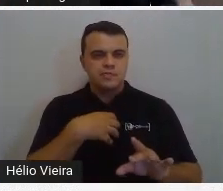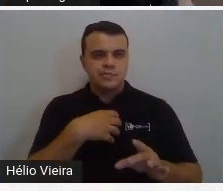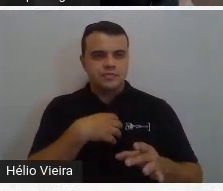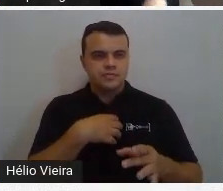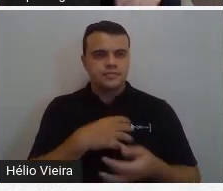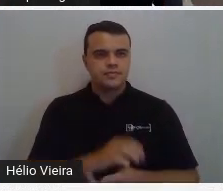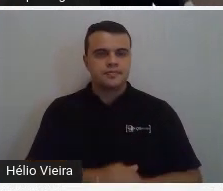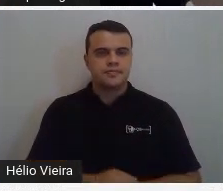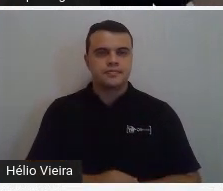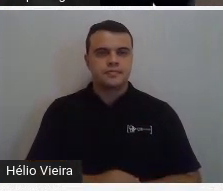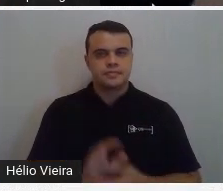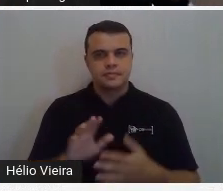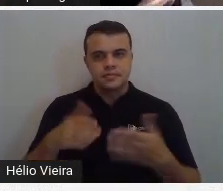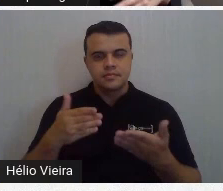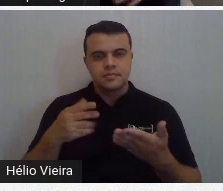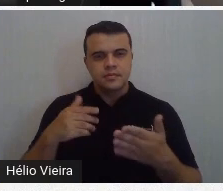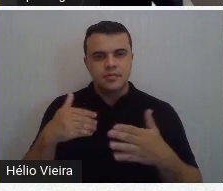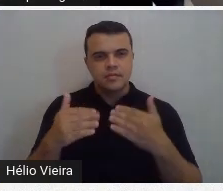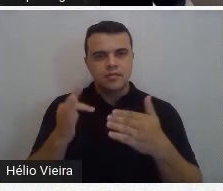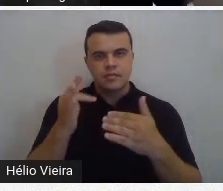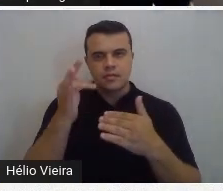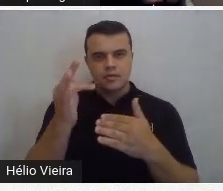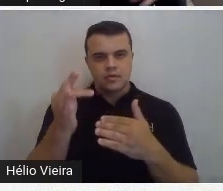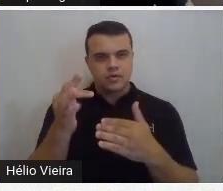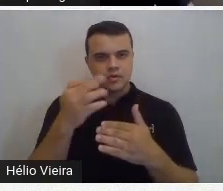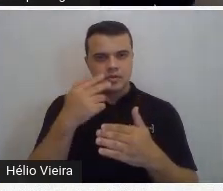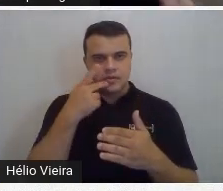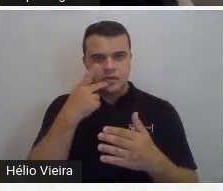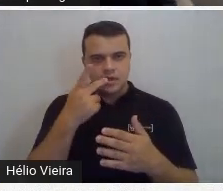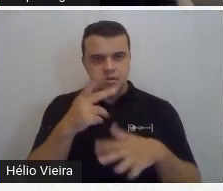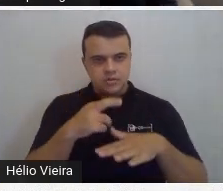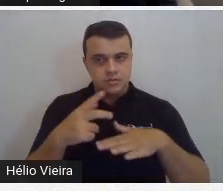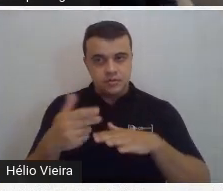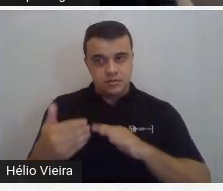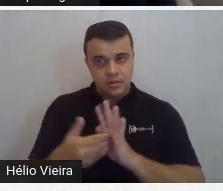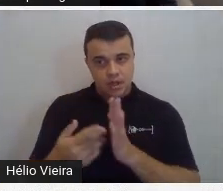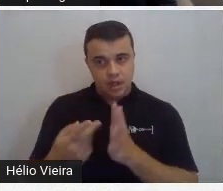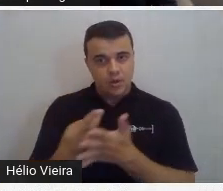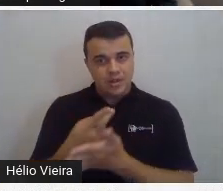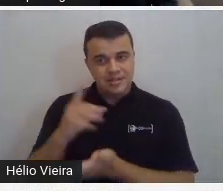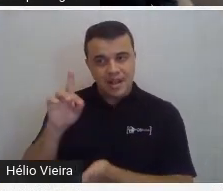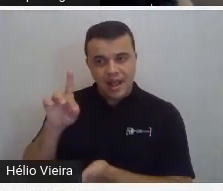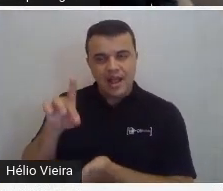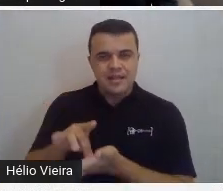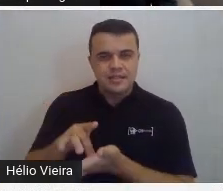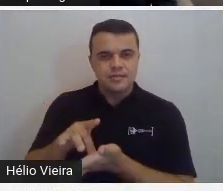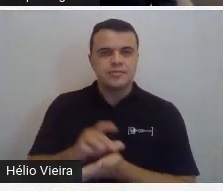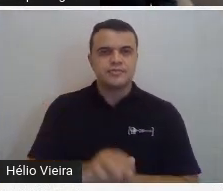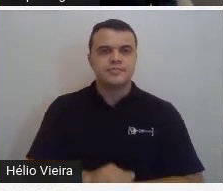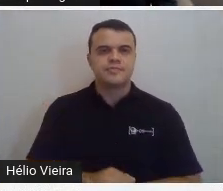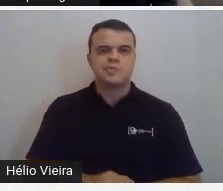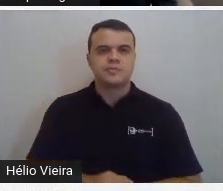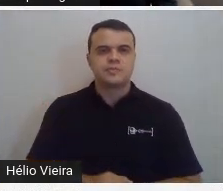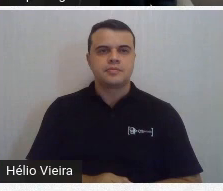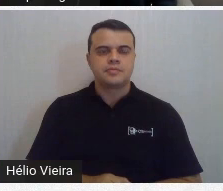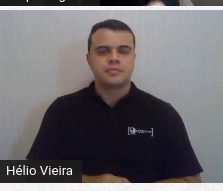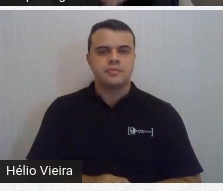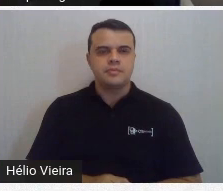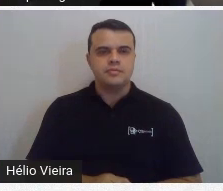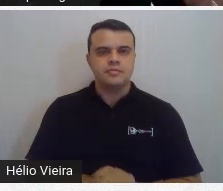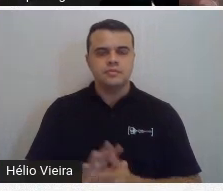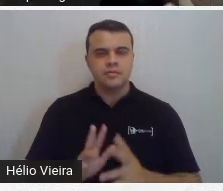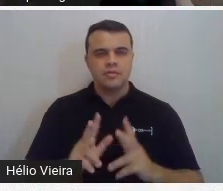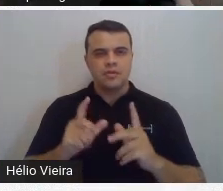e, enfim, aos futuristas e fauvistas, até chegarmos ao surrealismo, enfim, todo